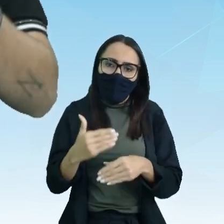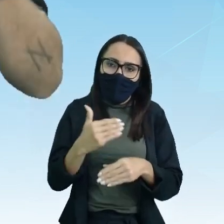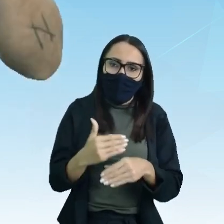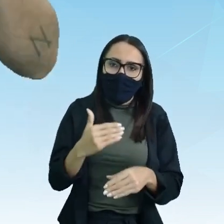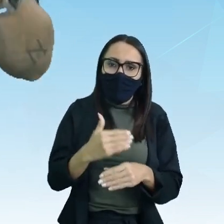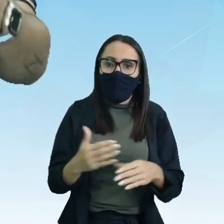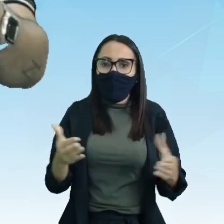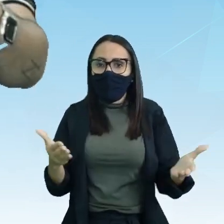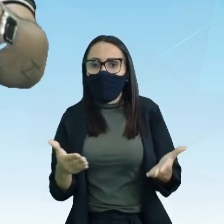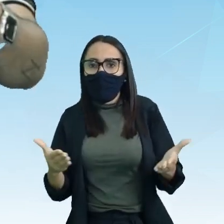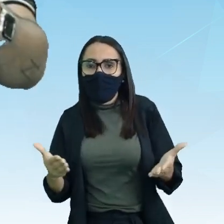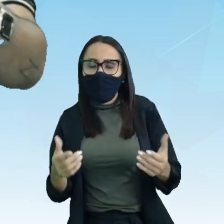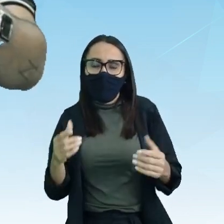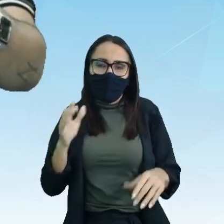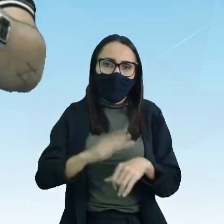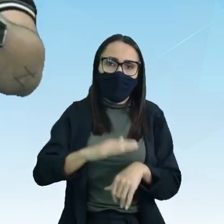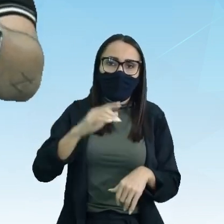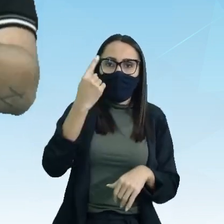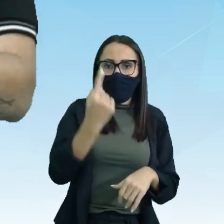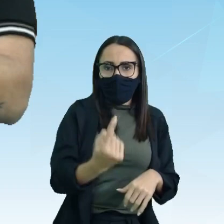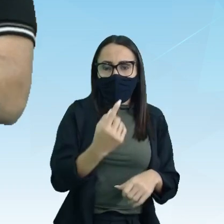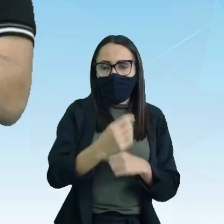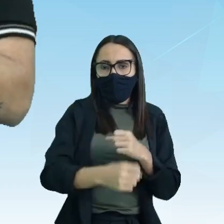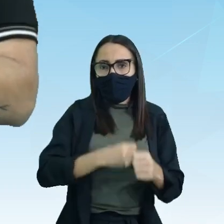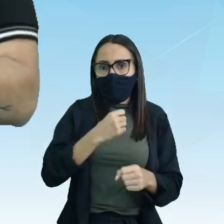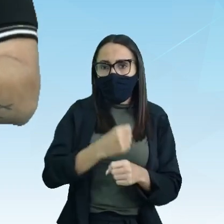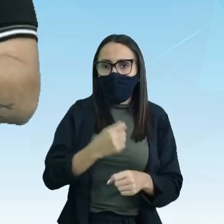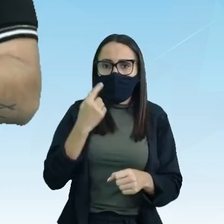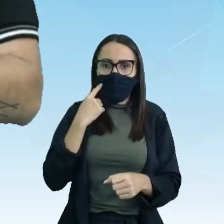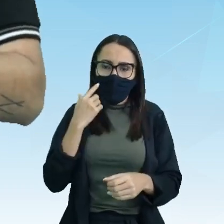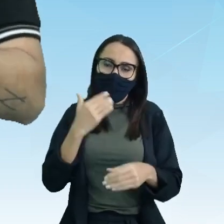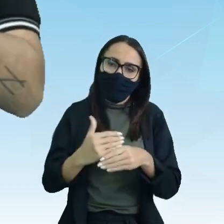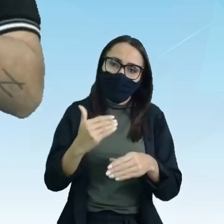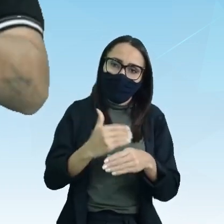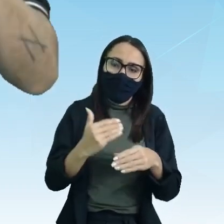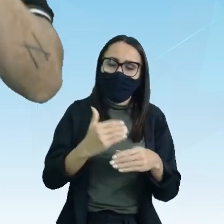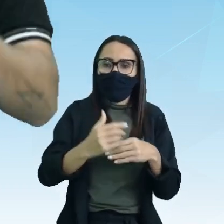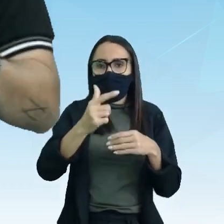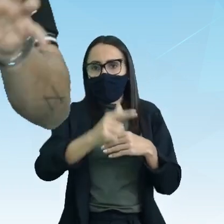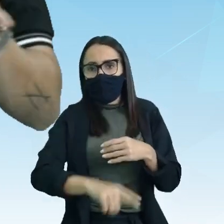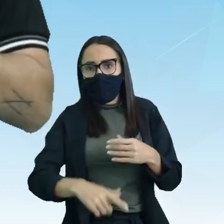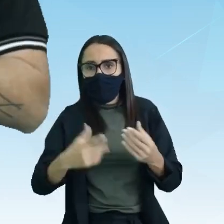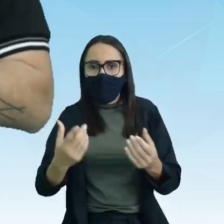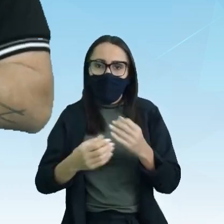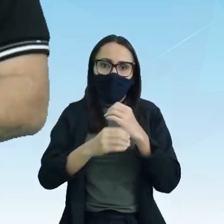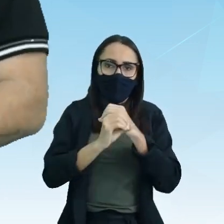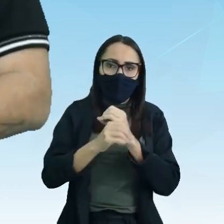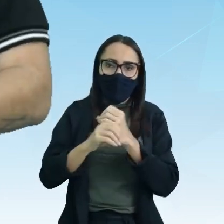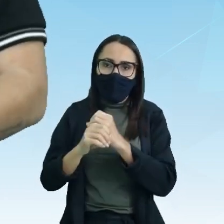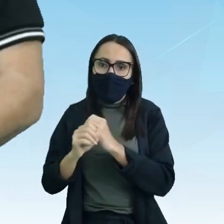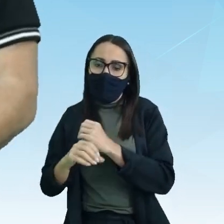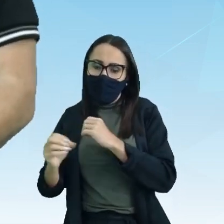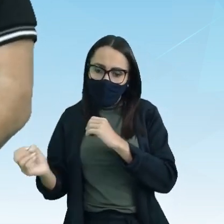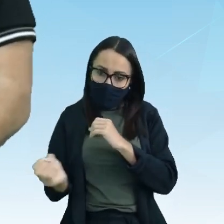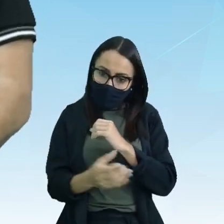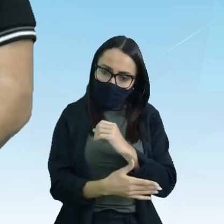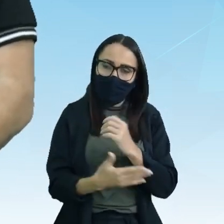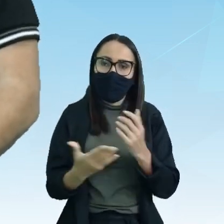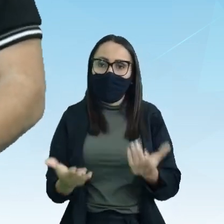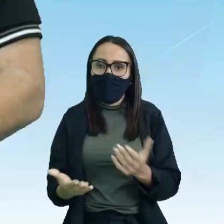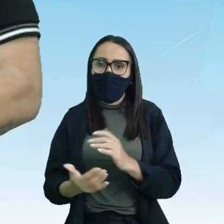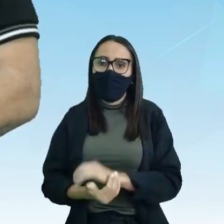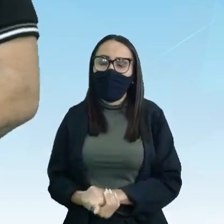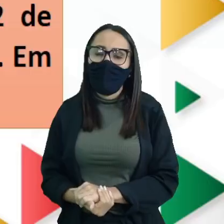e ele aqui levou mais de um ano para poder ser reconstruído com uma engenharia bem mais moderna, né? A